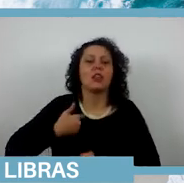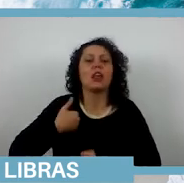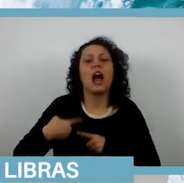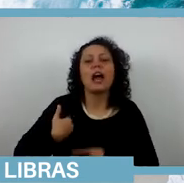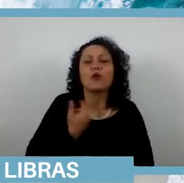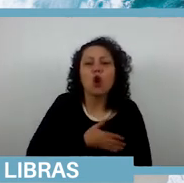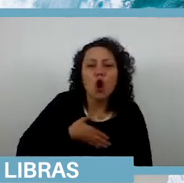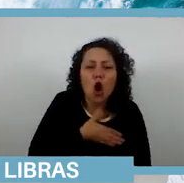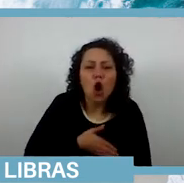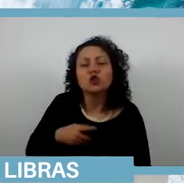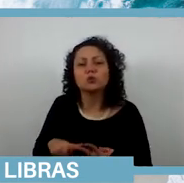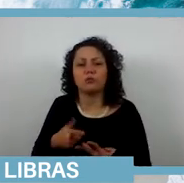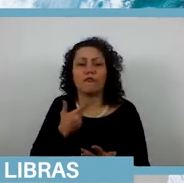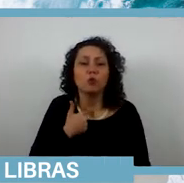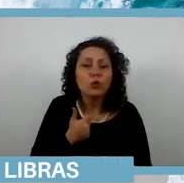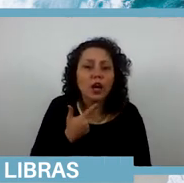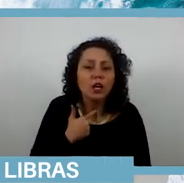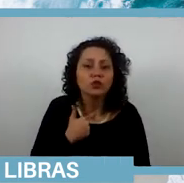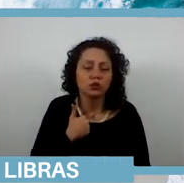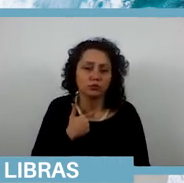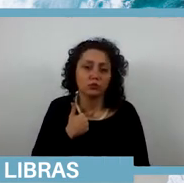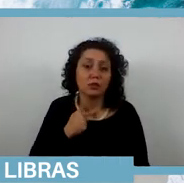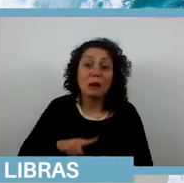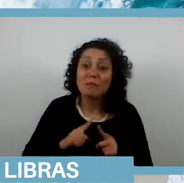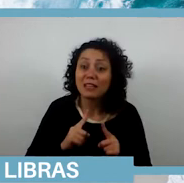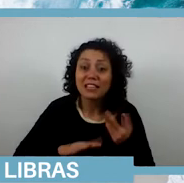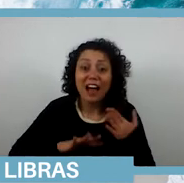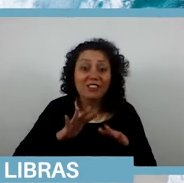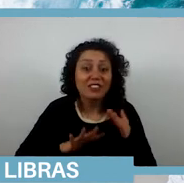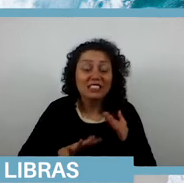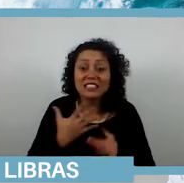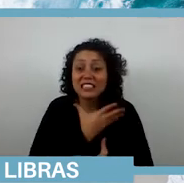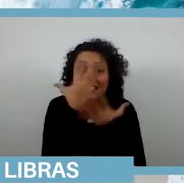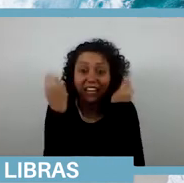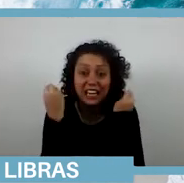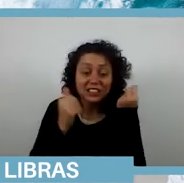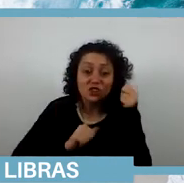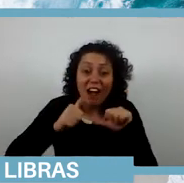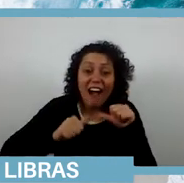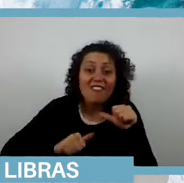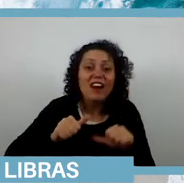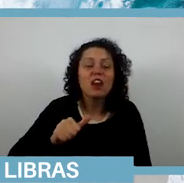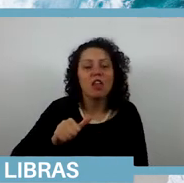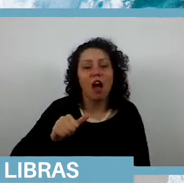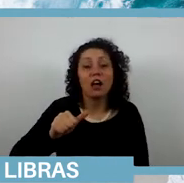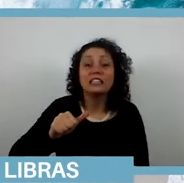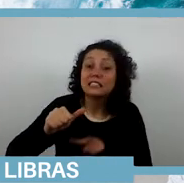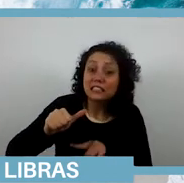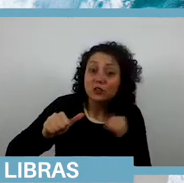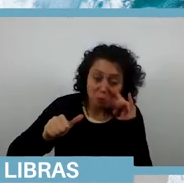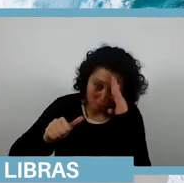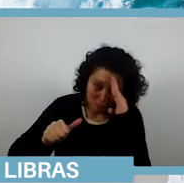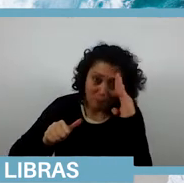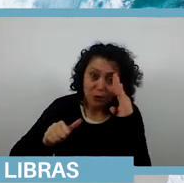porque a da nossa vontade tem muitas vezes fazer uma análise realmente completo O que é prioritário